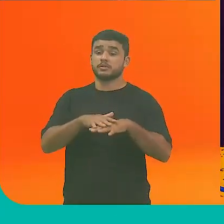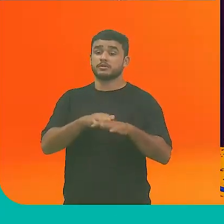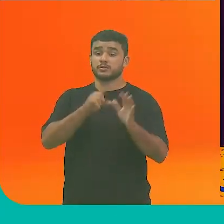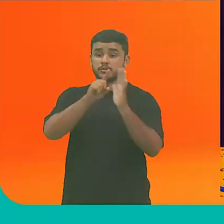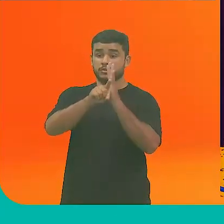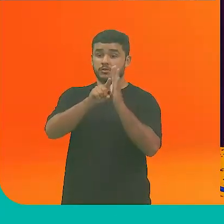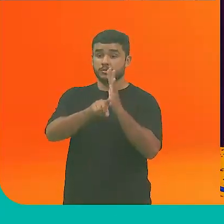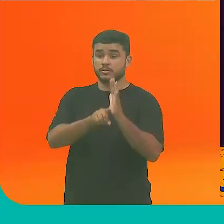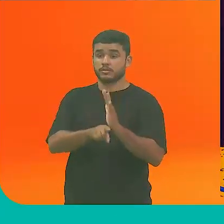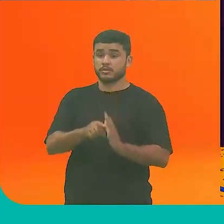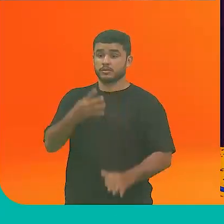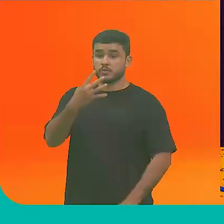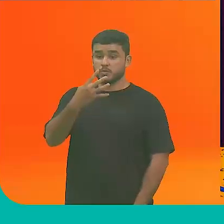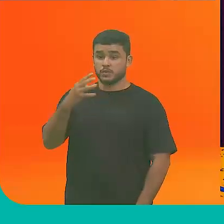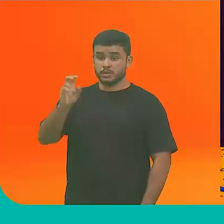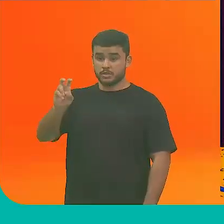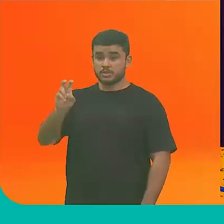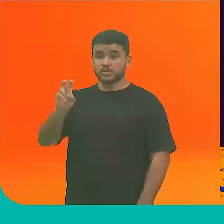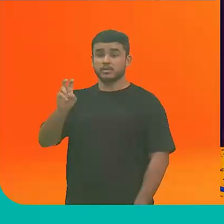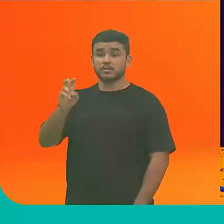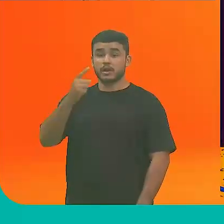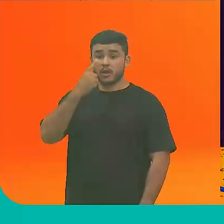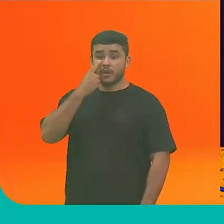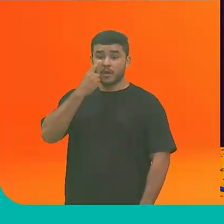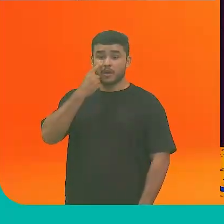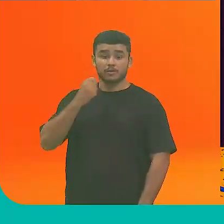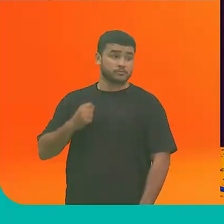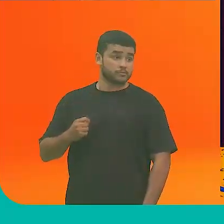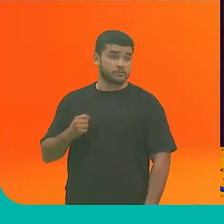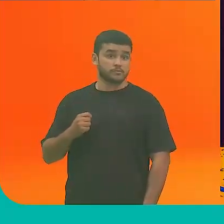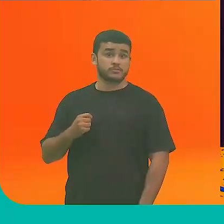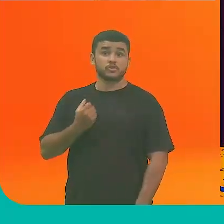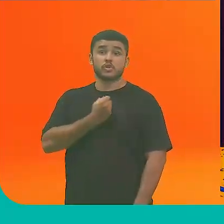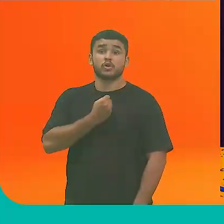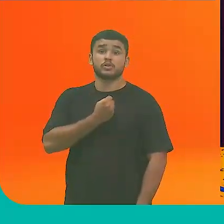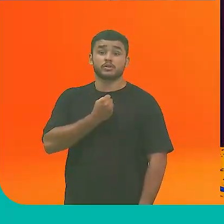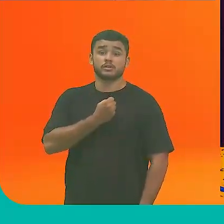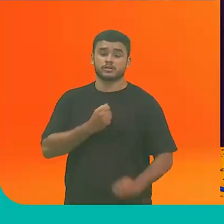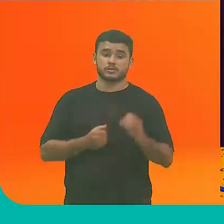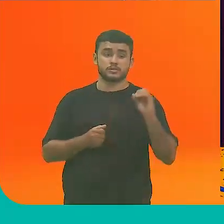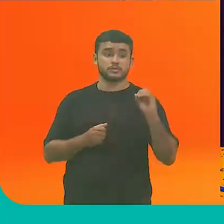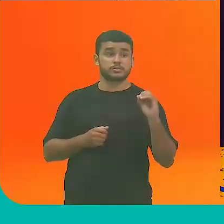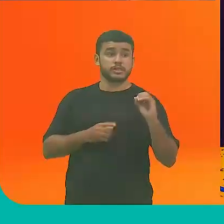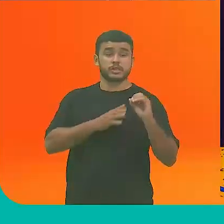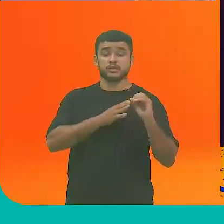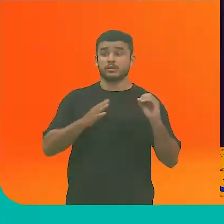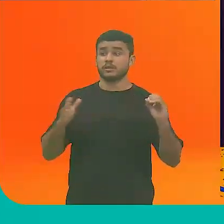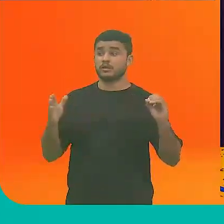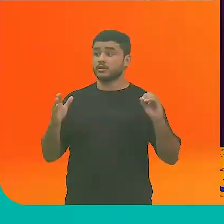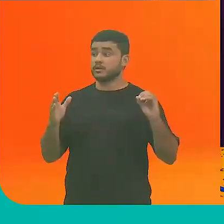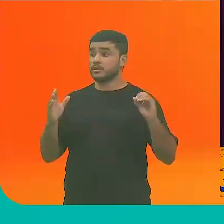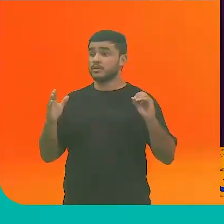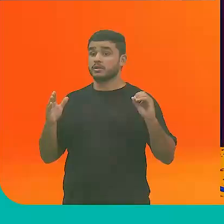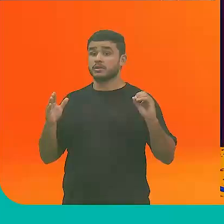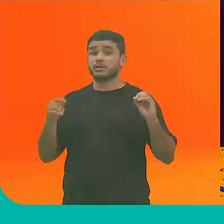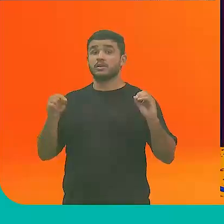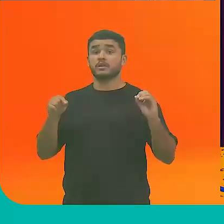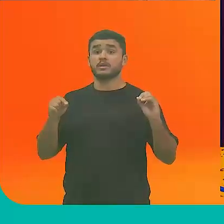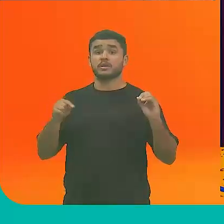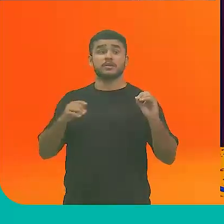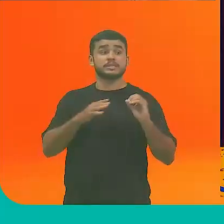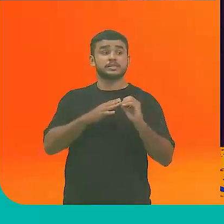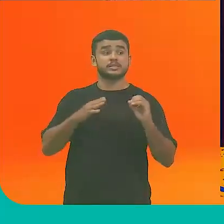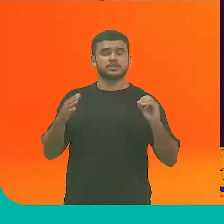45, não é? A nota vai de 0 a quanto? Hã? A nota do Enem vai de